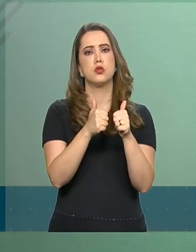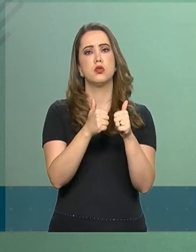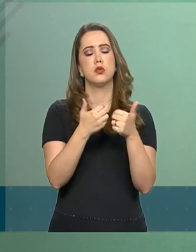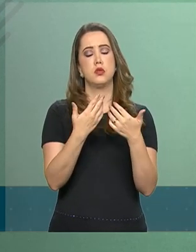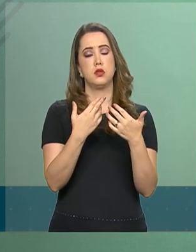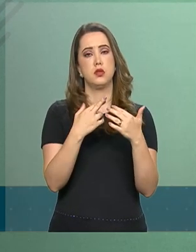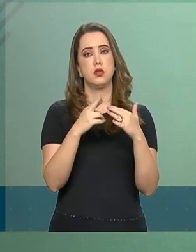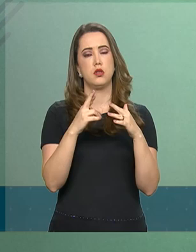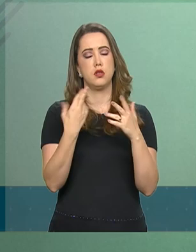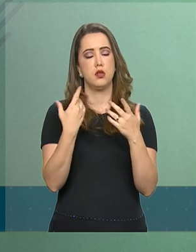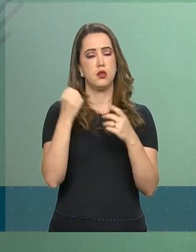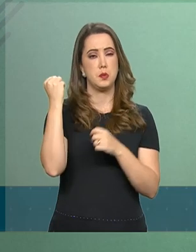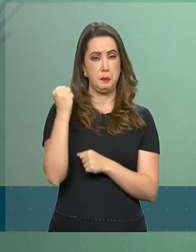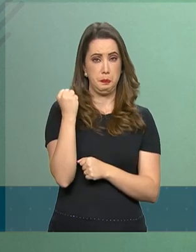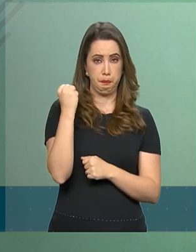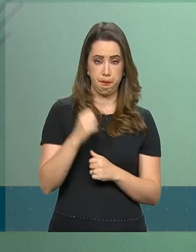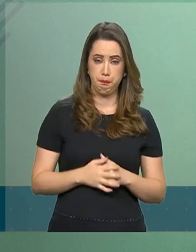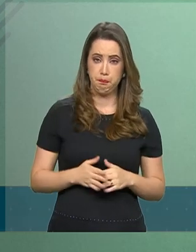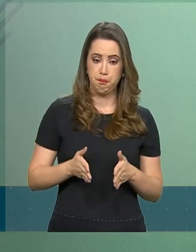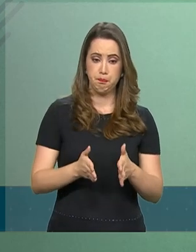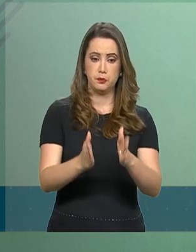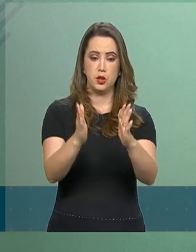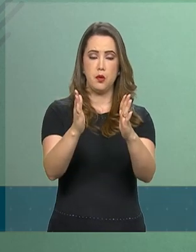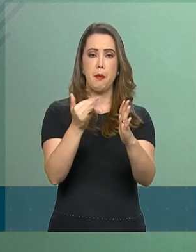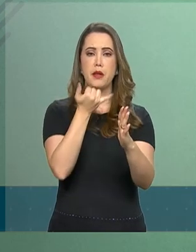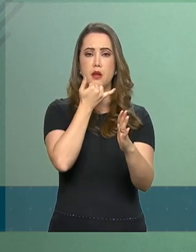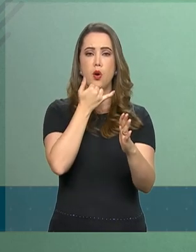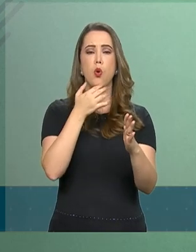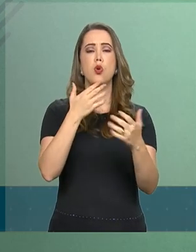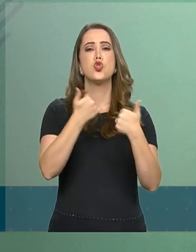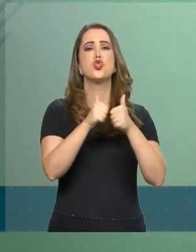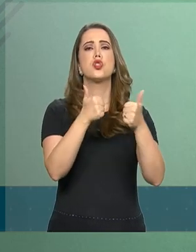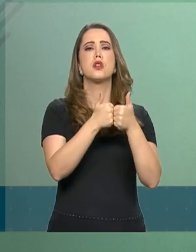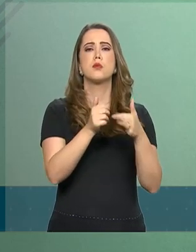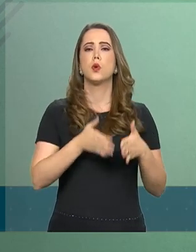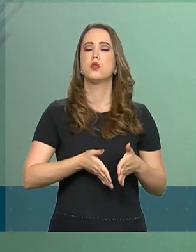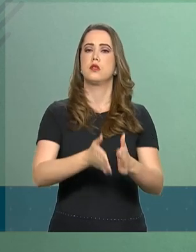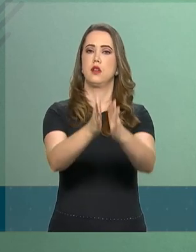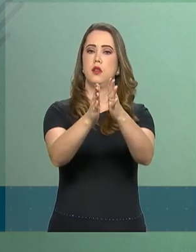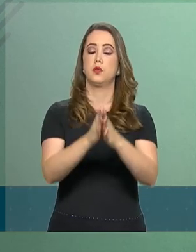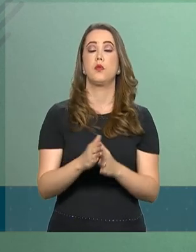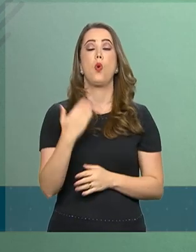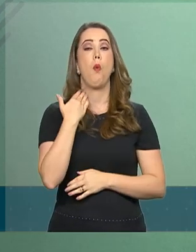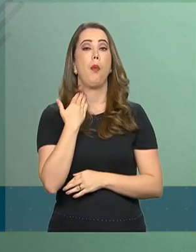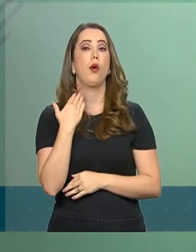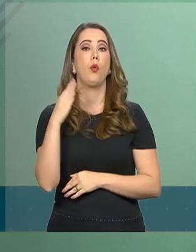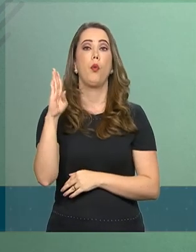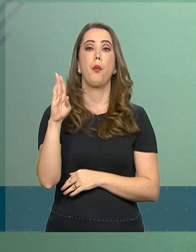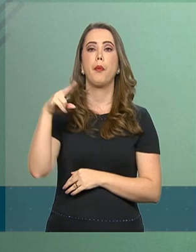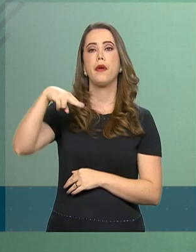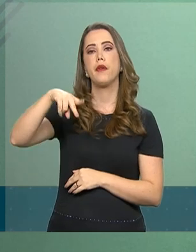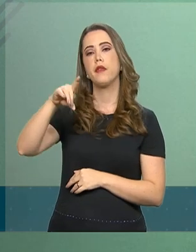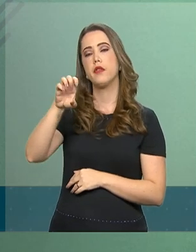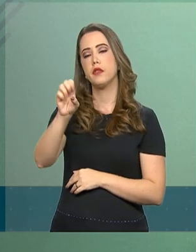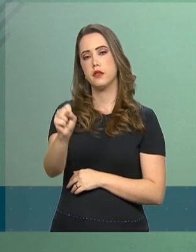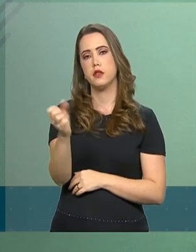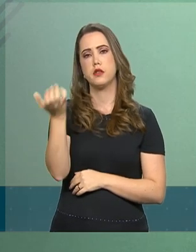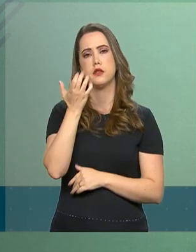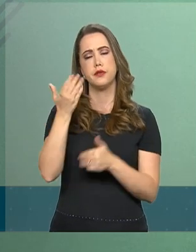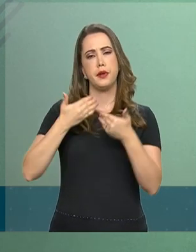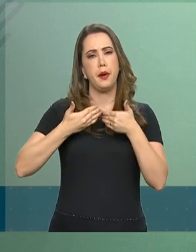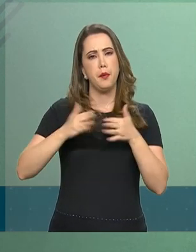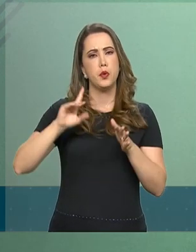o banco nacional de desenvolvimento econômico e social prevê abertura já na próxima